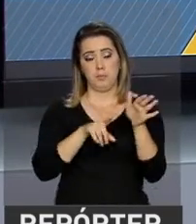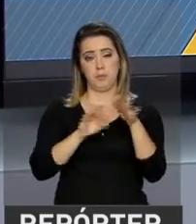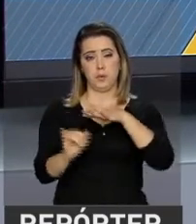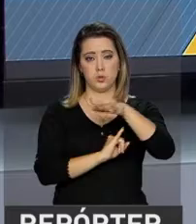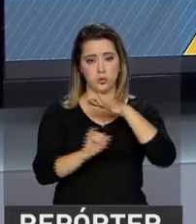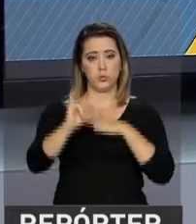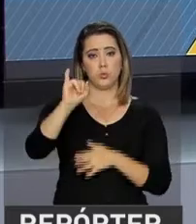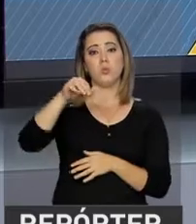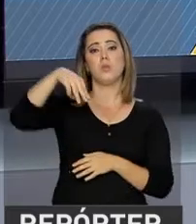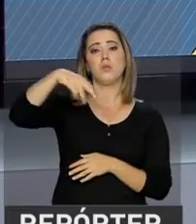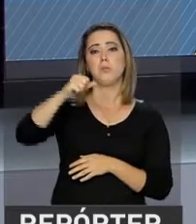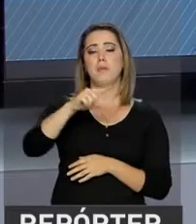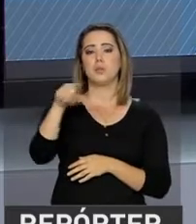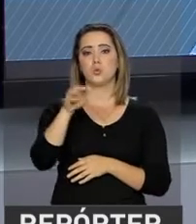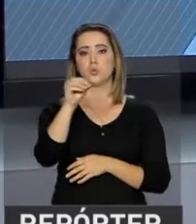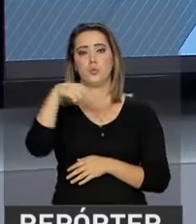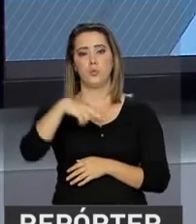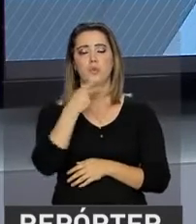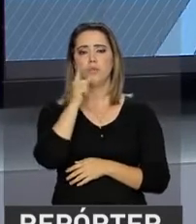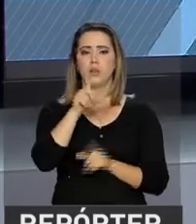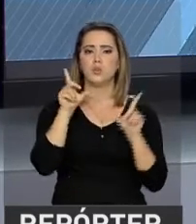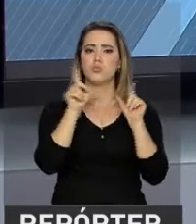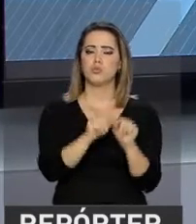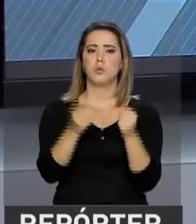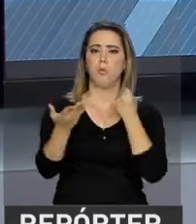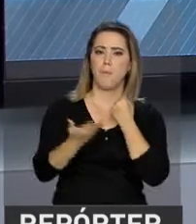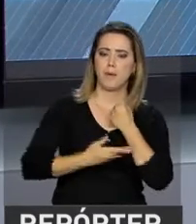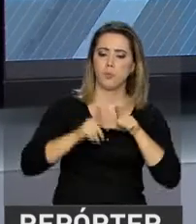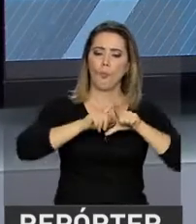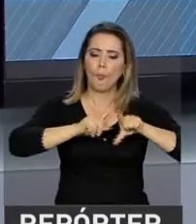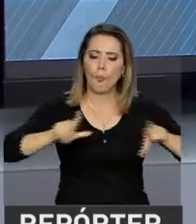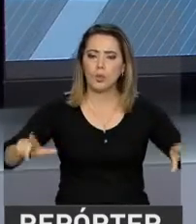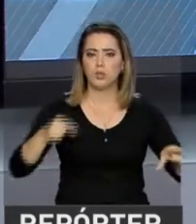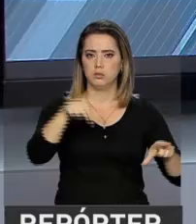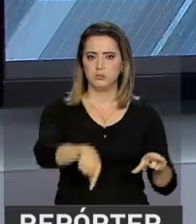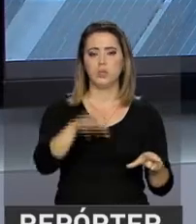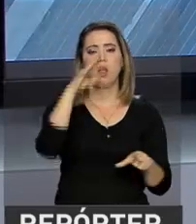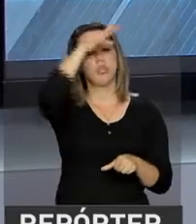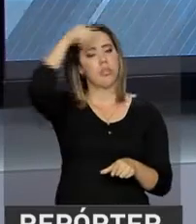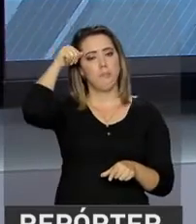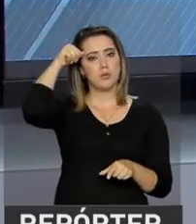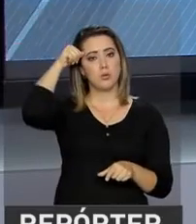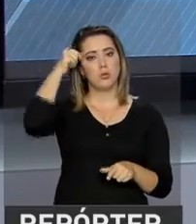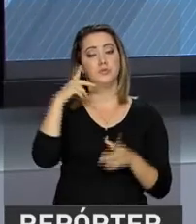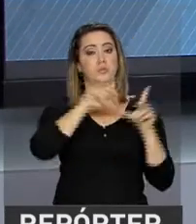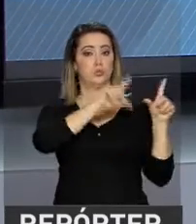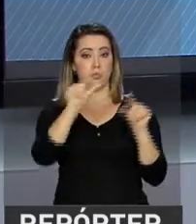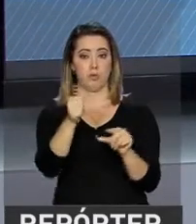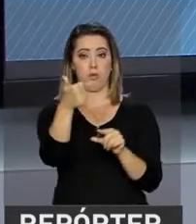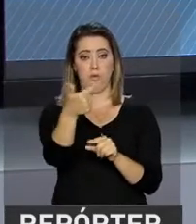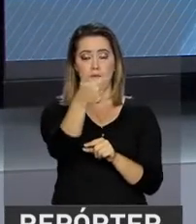apontam redução no ritmo de desmatamento da amazônia legal na avaliação de sarney filho a queda de 21% na devastação da